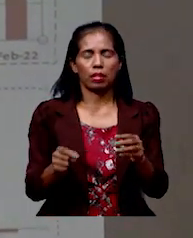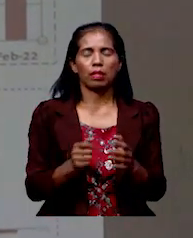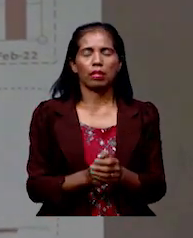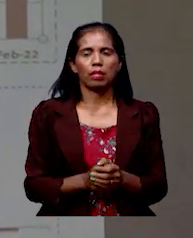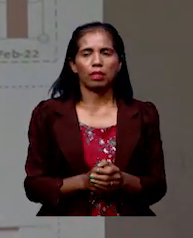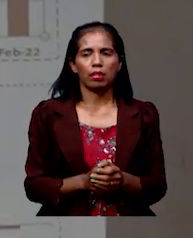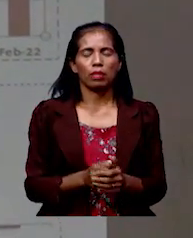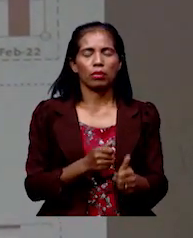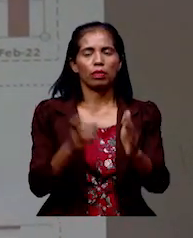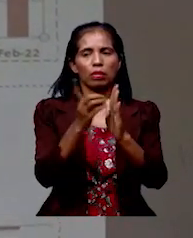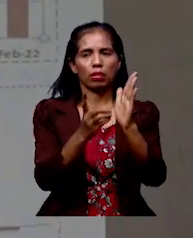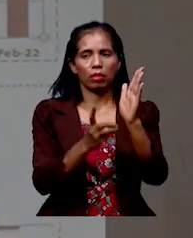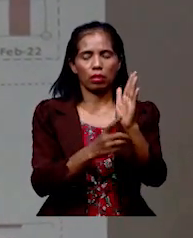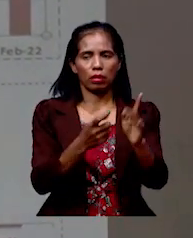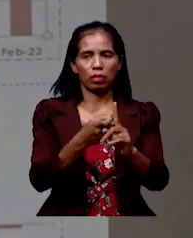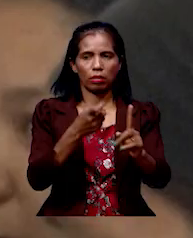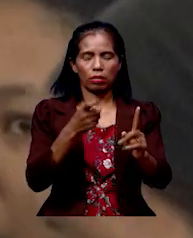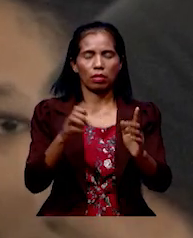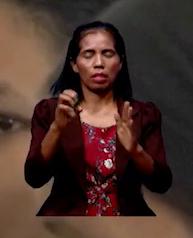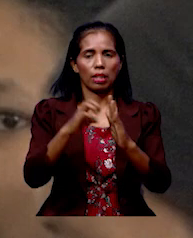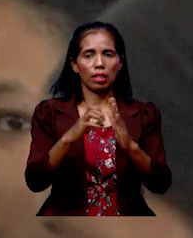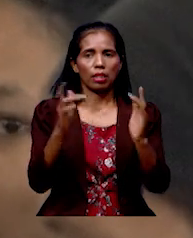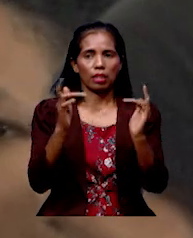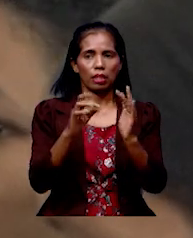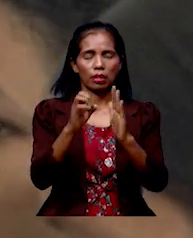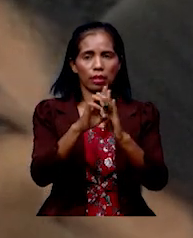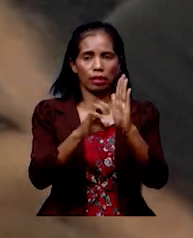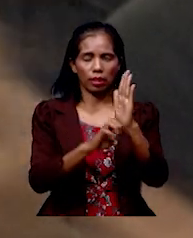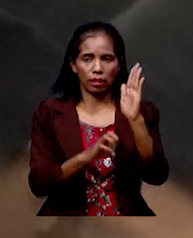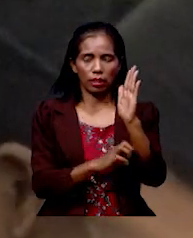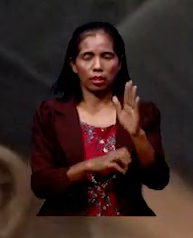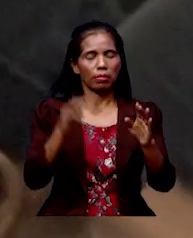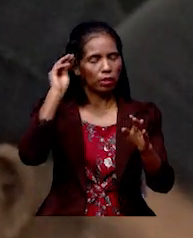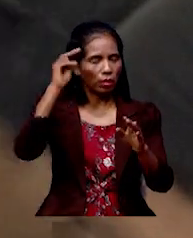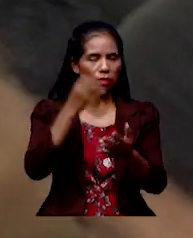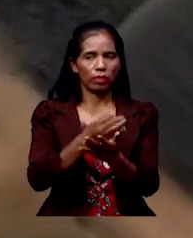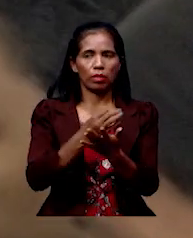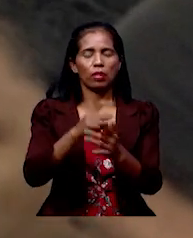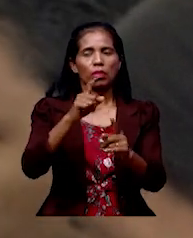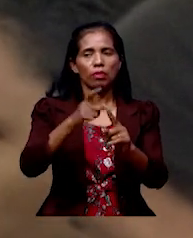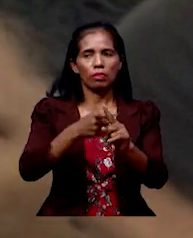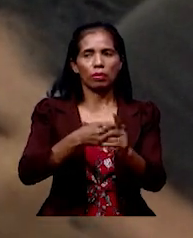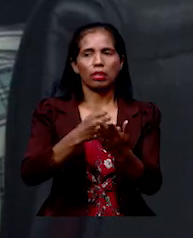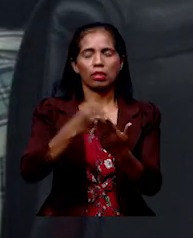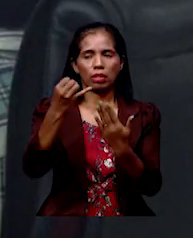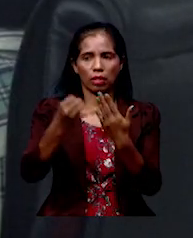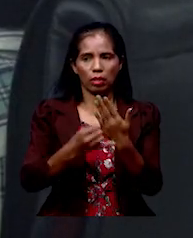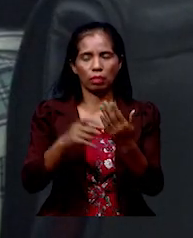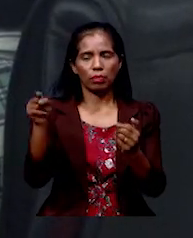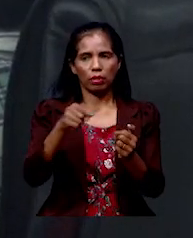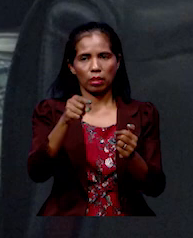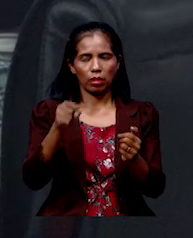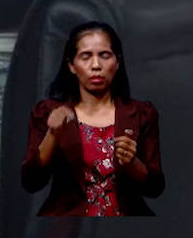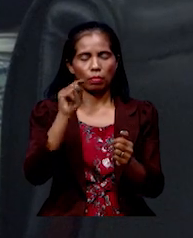consumidores. Tuir dado suci, Direção-Geral Estatística, Ministério Finanças, inflação e a fulan janeiro liba, por cento ida, ponto